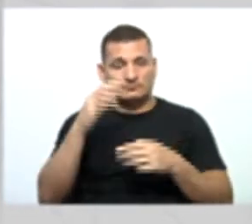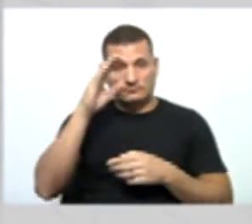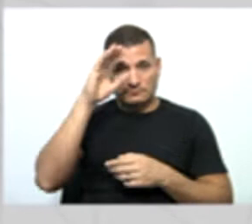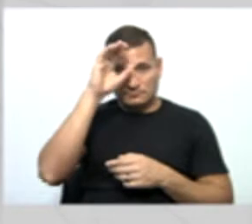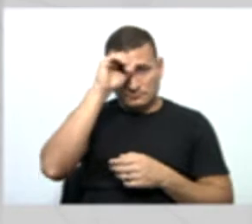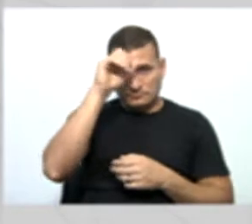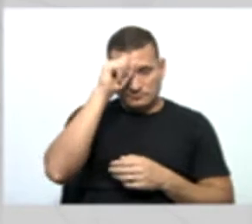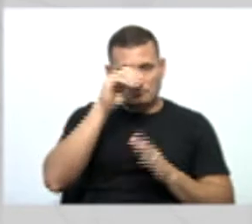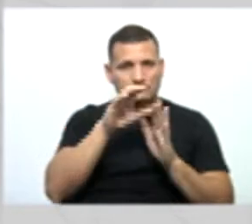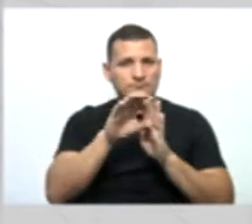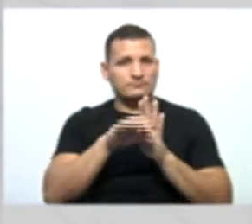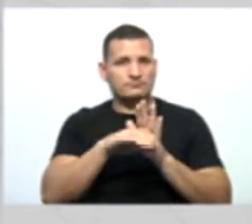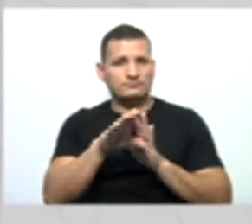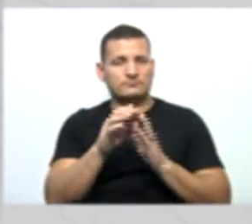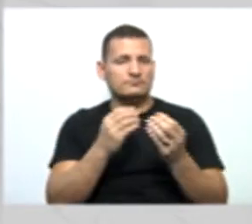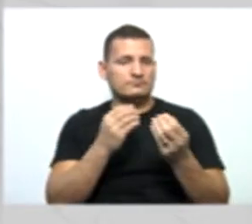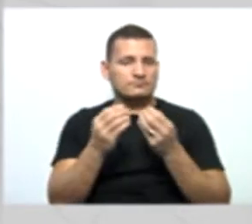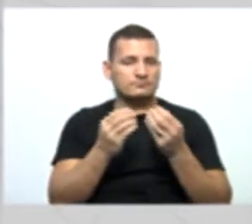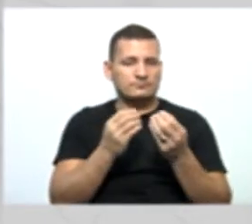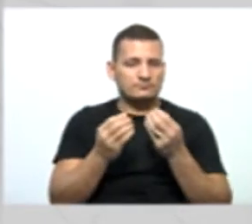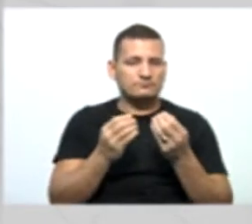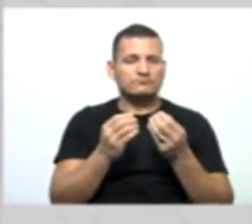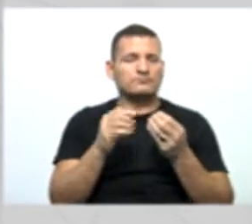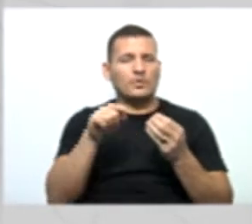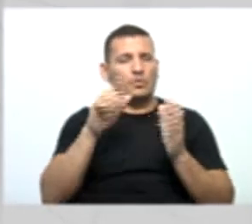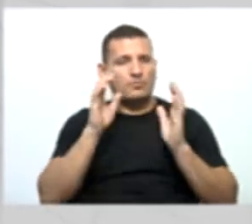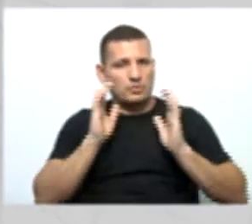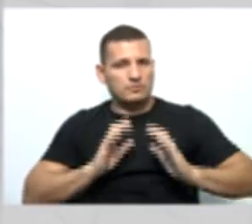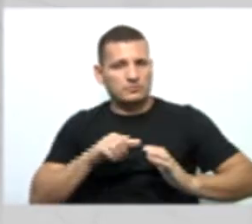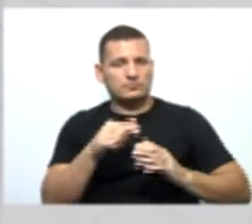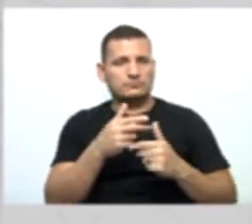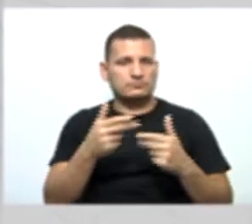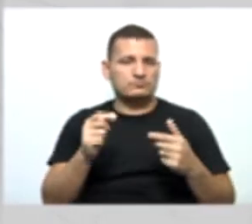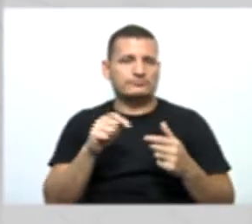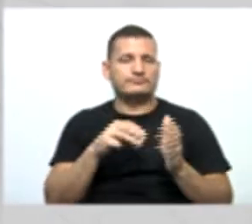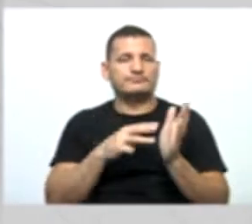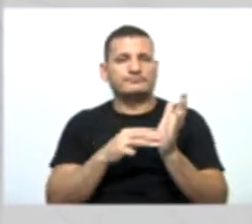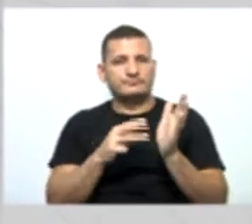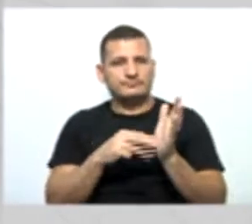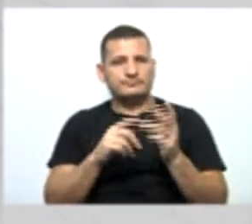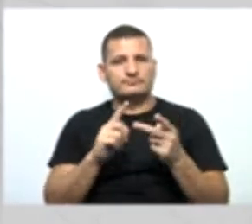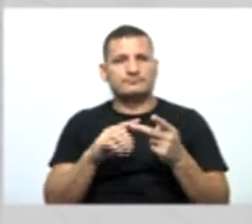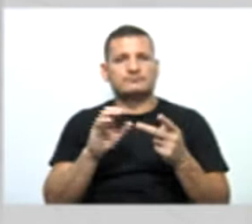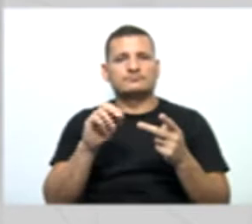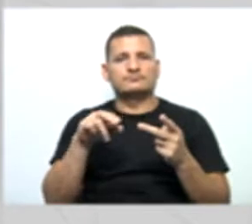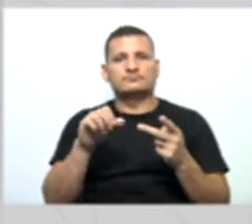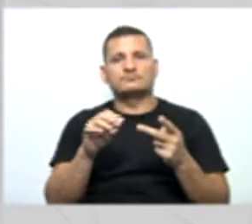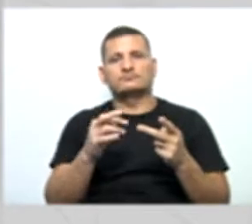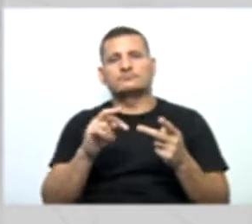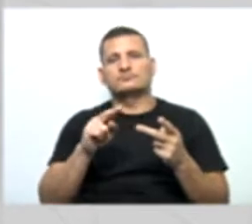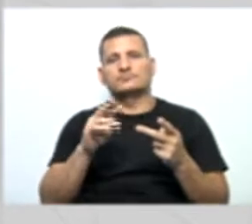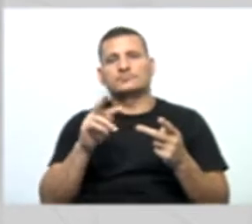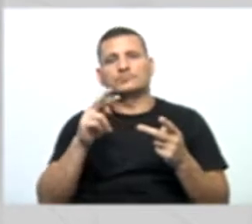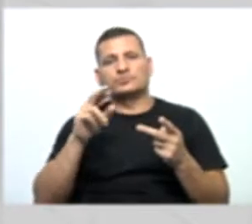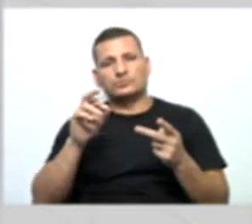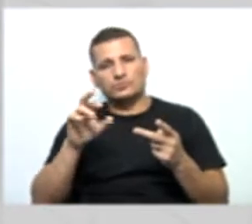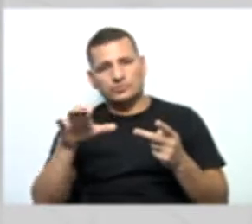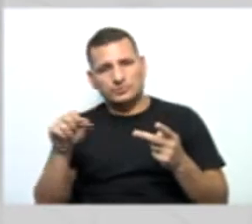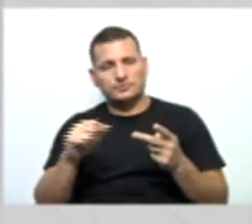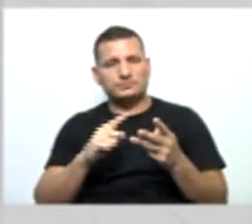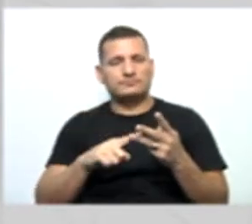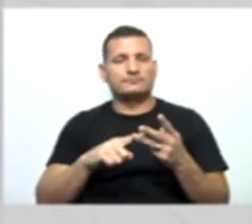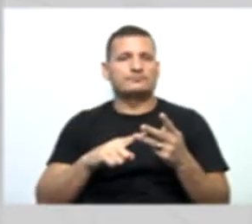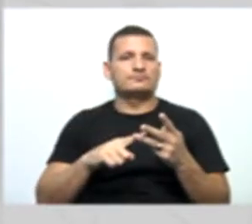conceitos relacionados aos comportamentos dos objetos, tais como métodos construtores,